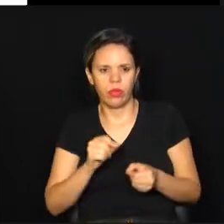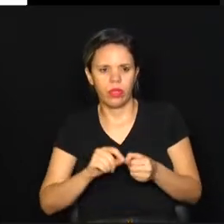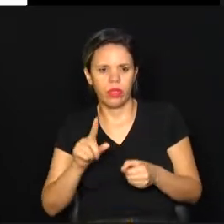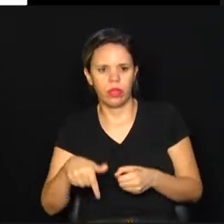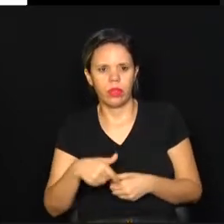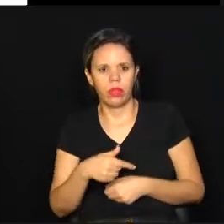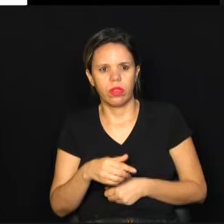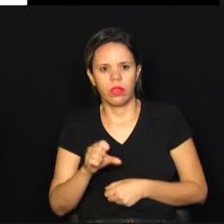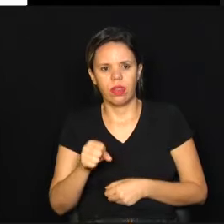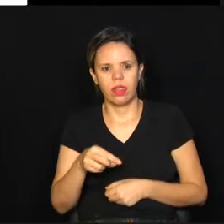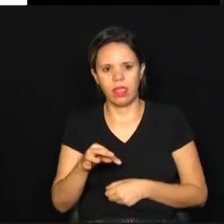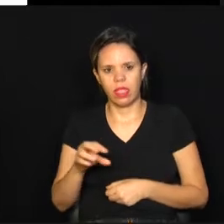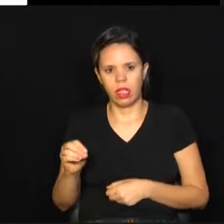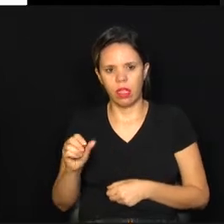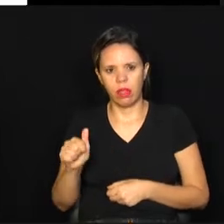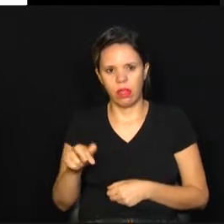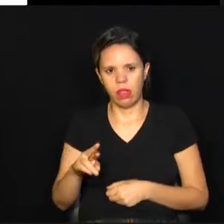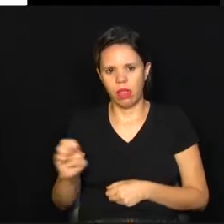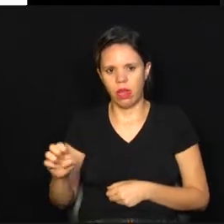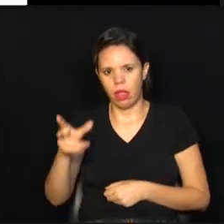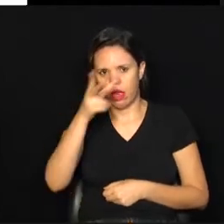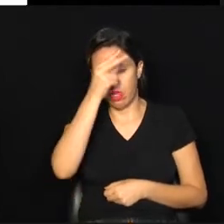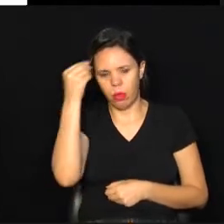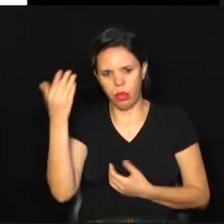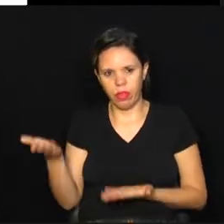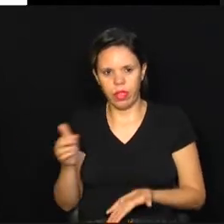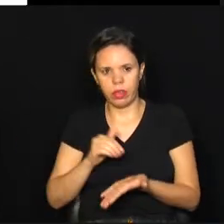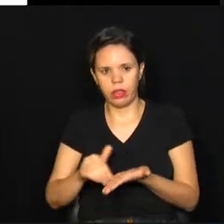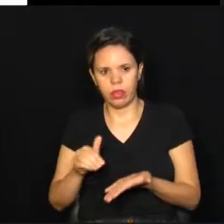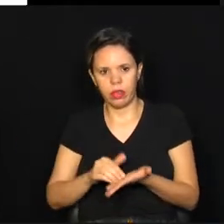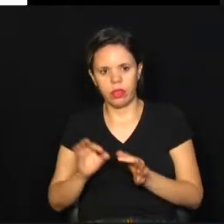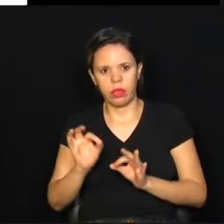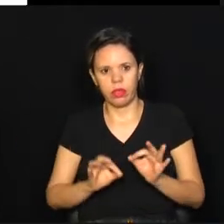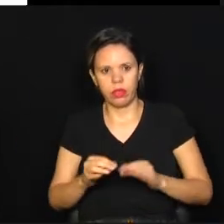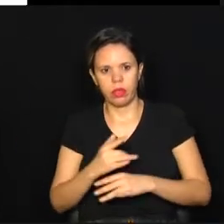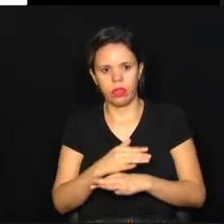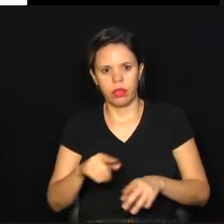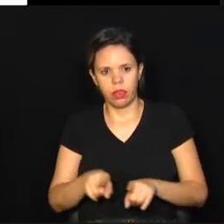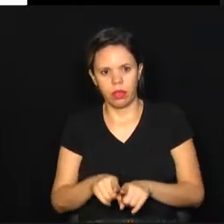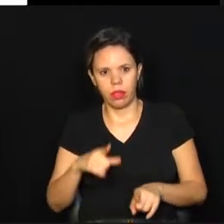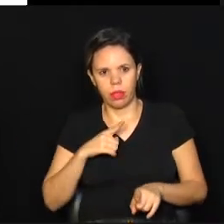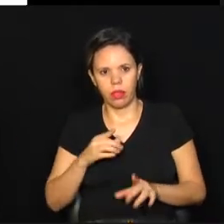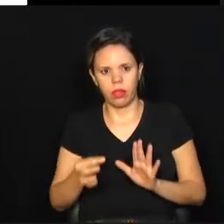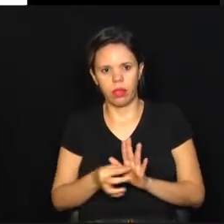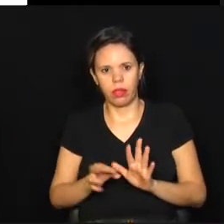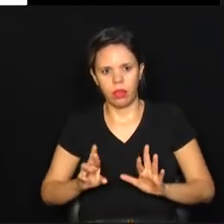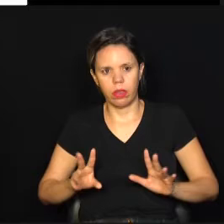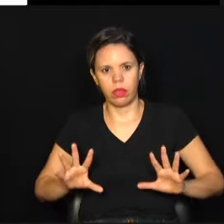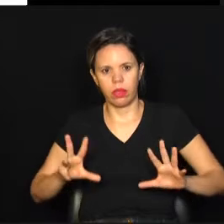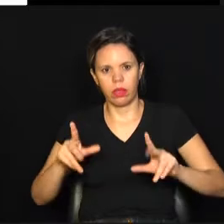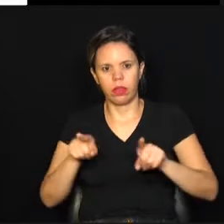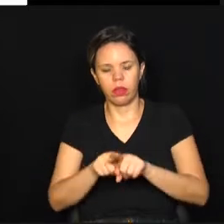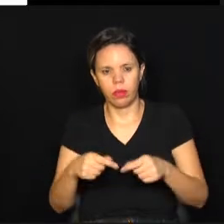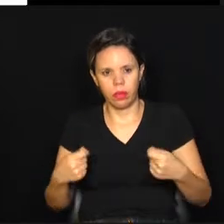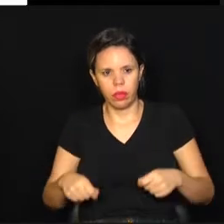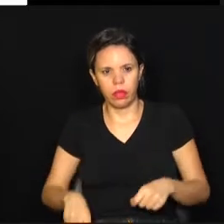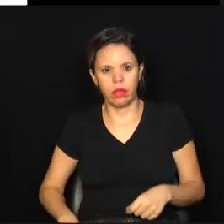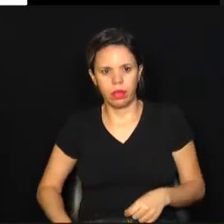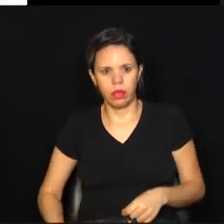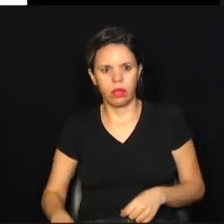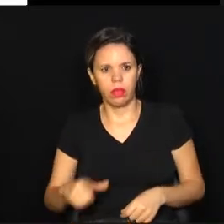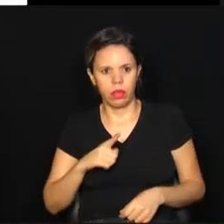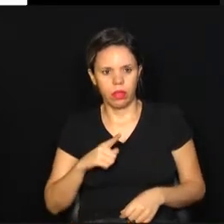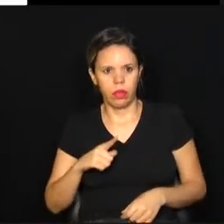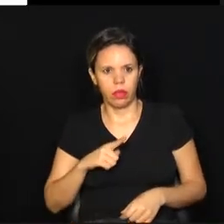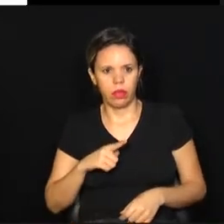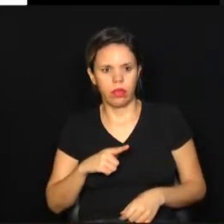Santo André. A prefeitura, né, a Secretaria de Planejamento, ela tem uma visão de todo, e ela precisa ter uma visão de todo, até